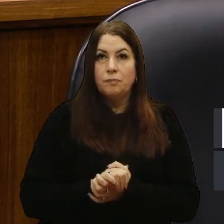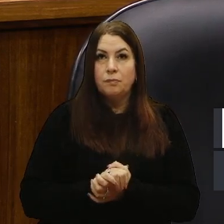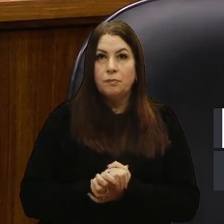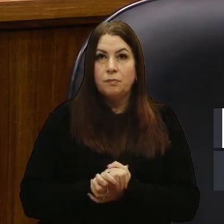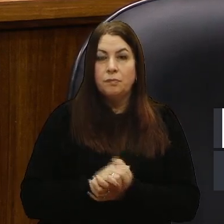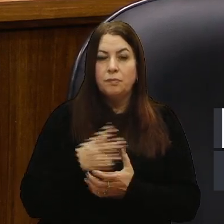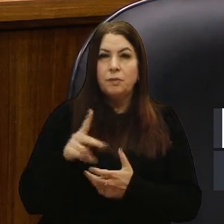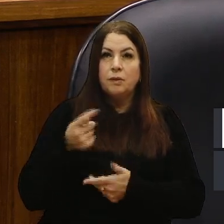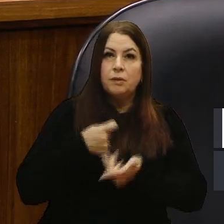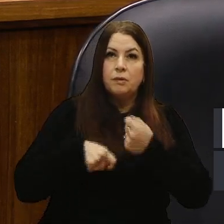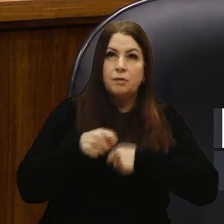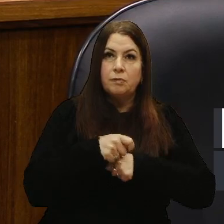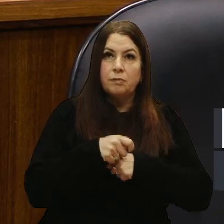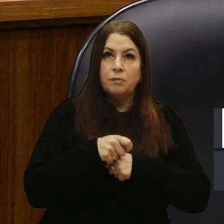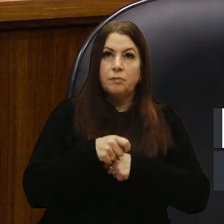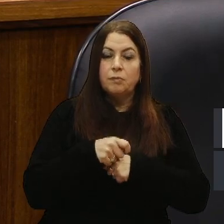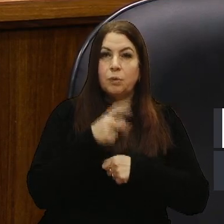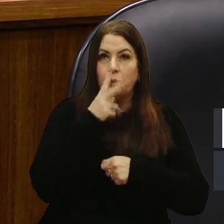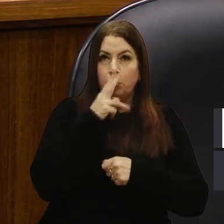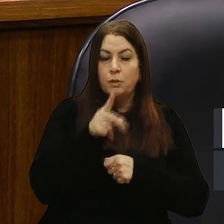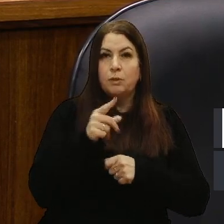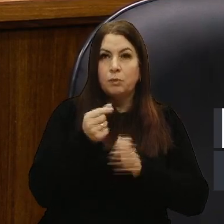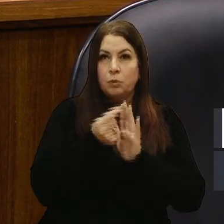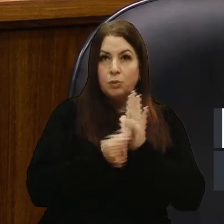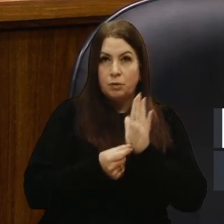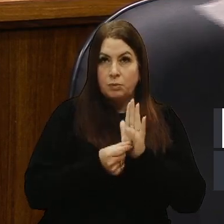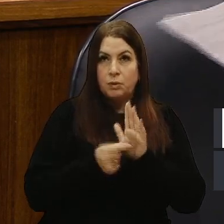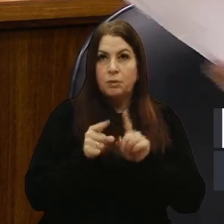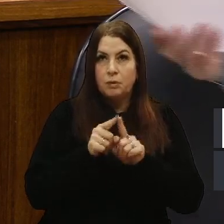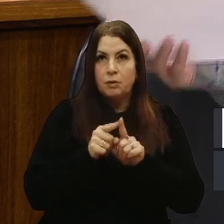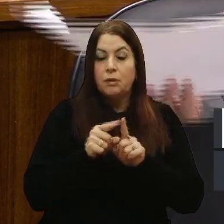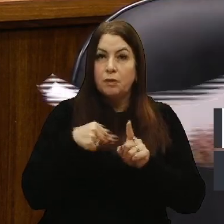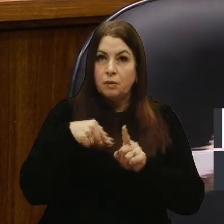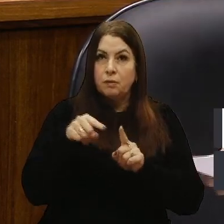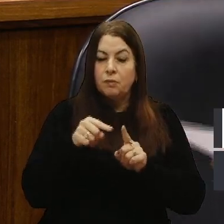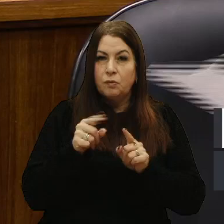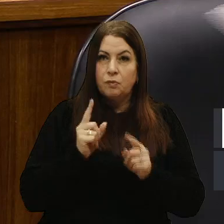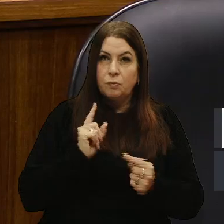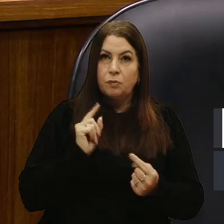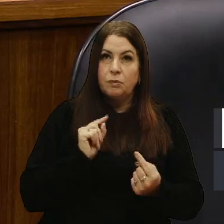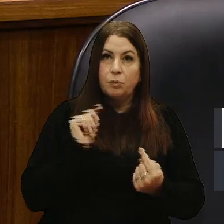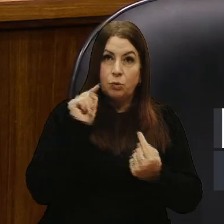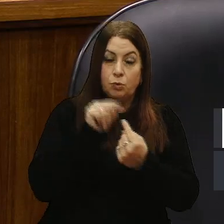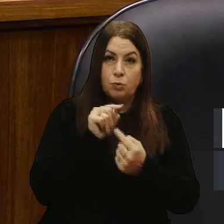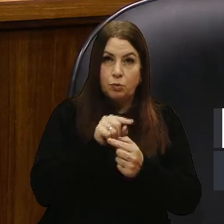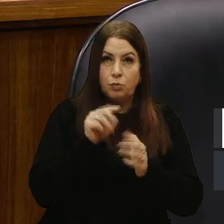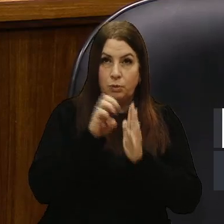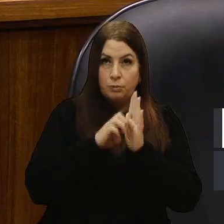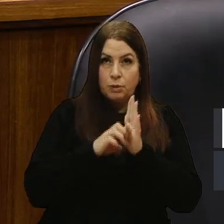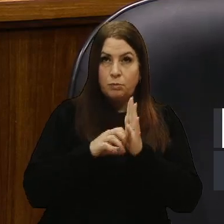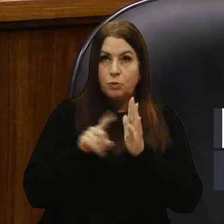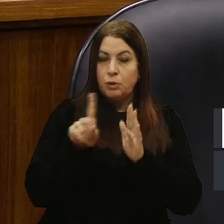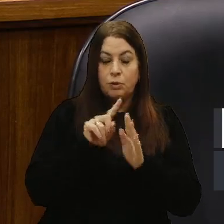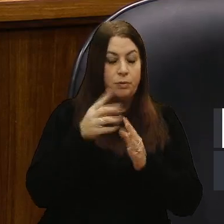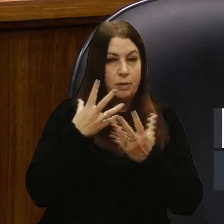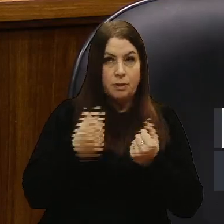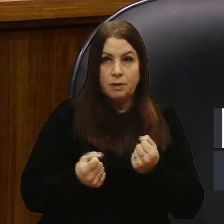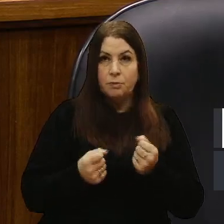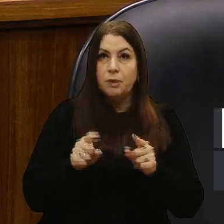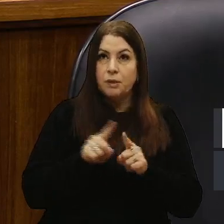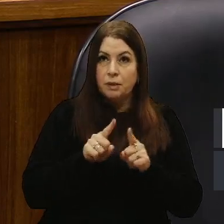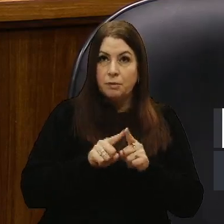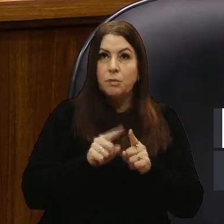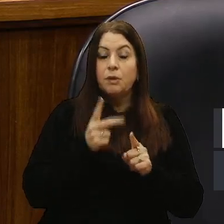sua administração, bem como o orçamento. Então, ela vai ao encontro da emenda que nós rejeitamos, mas